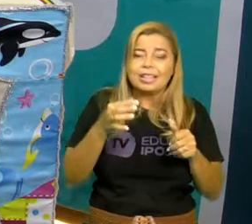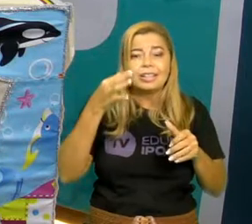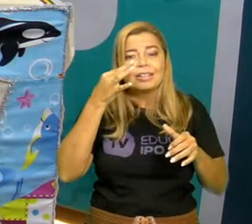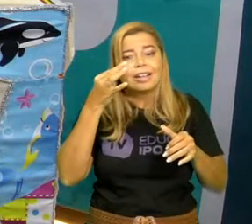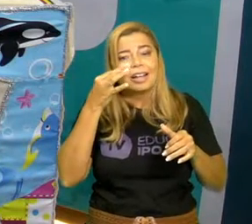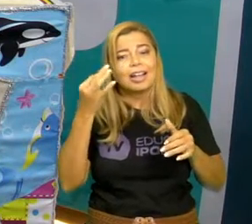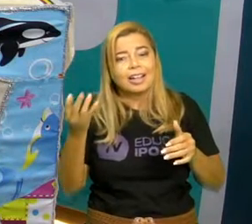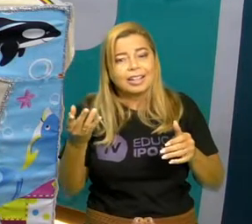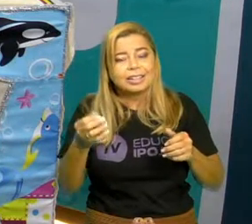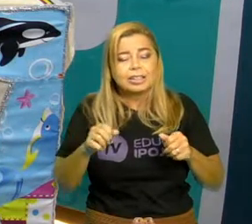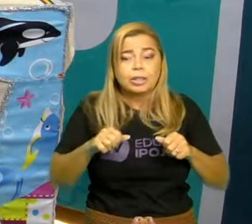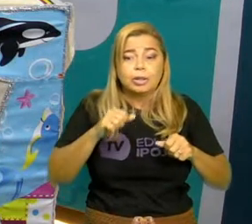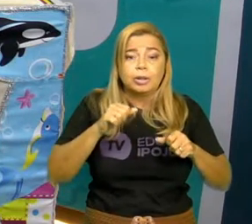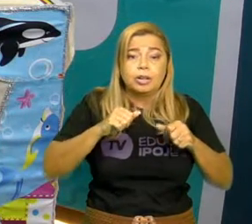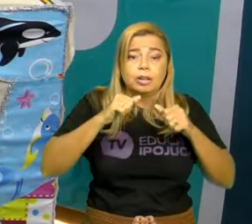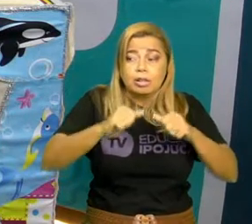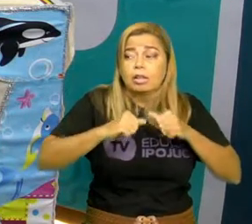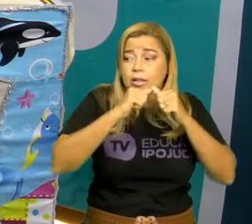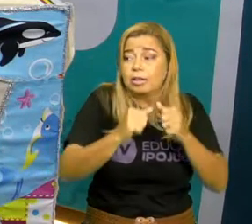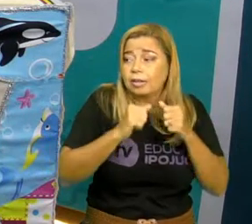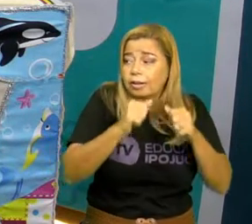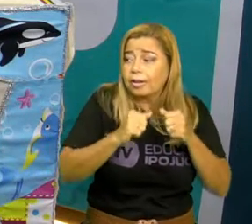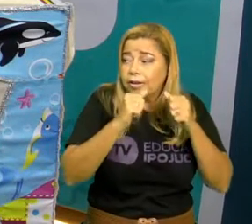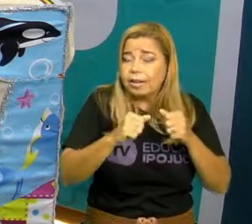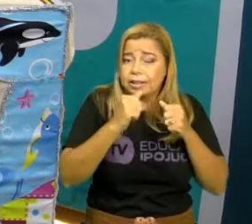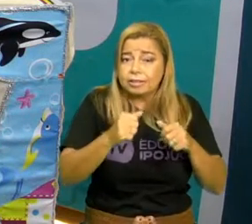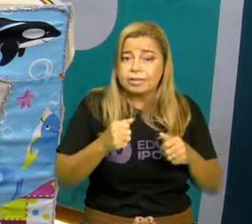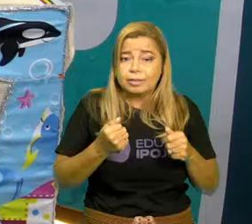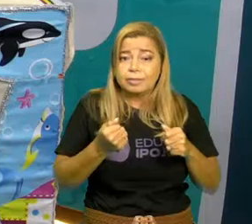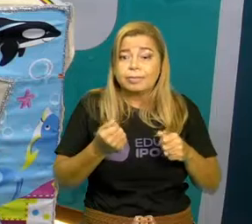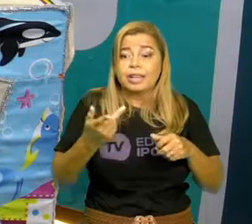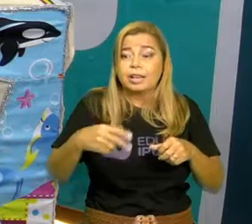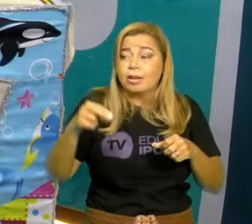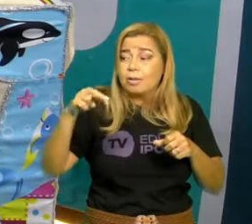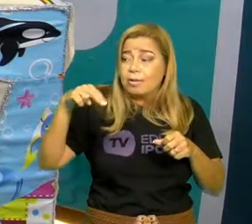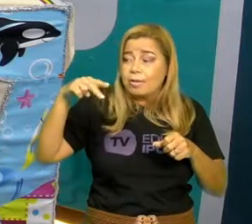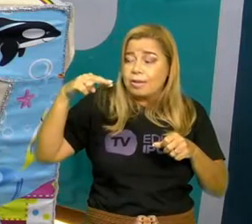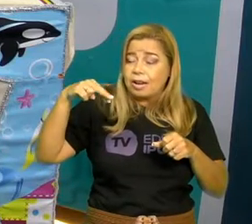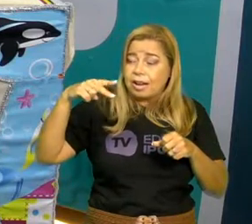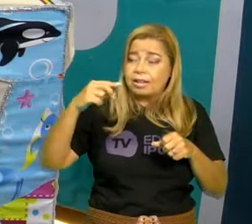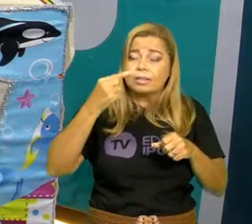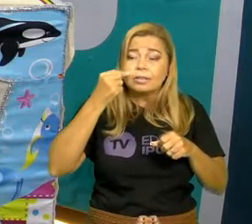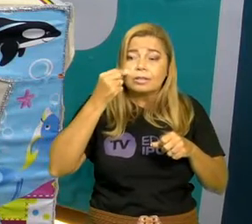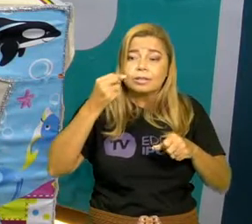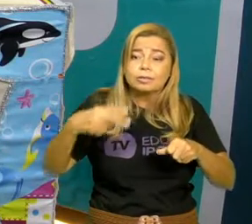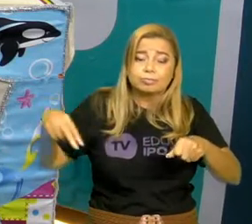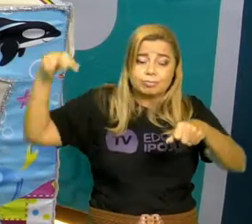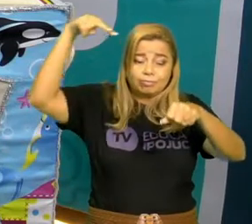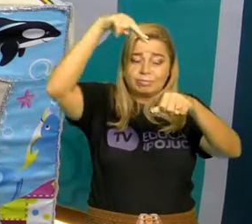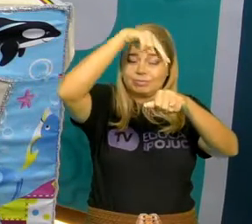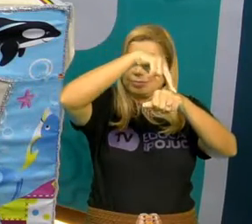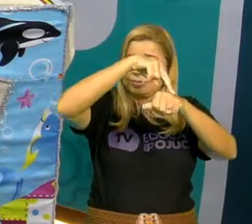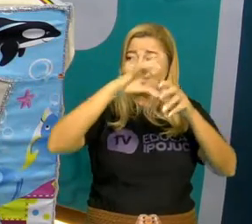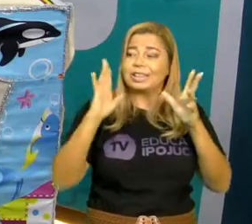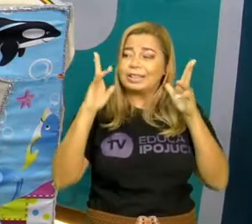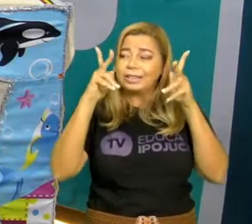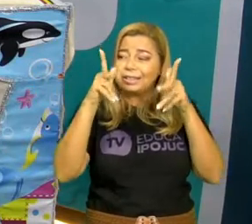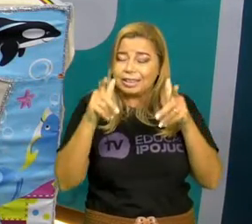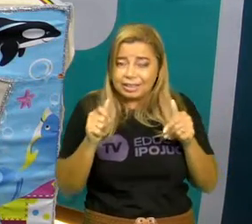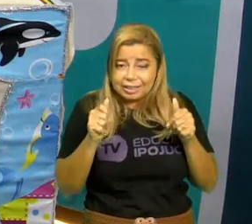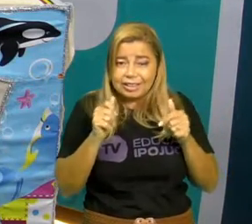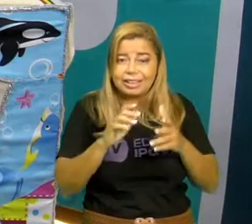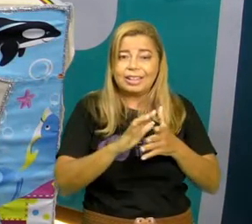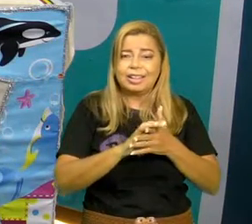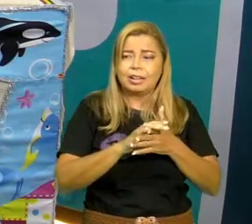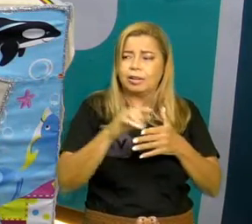correndo. O rato subiu em cima do leão. Certo. Tu acredita, leiturinha?